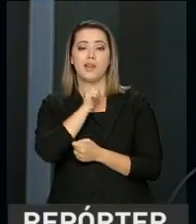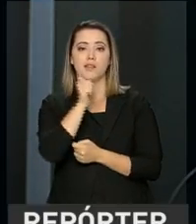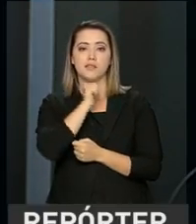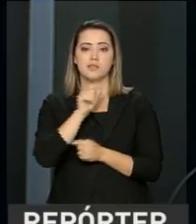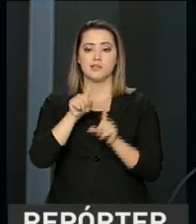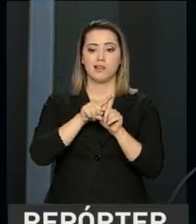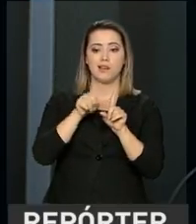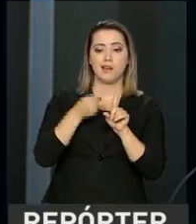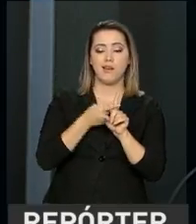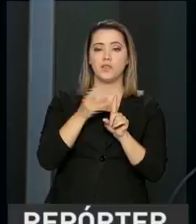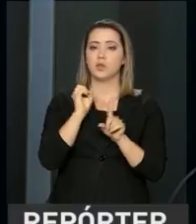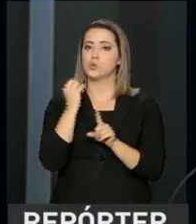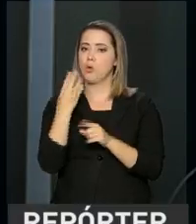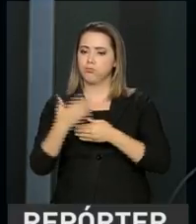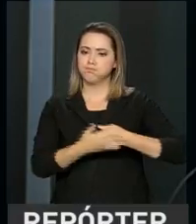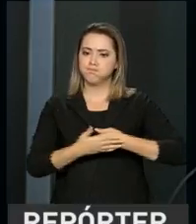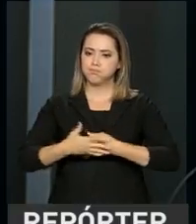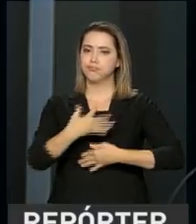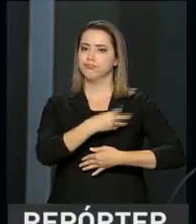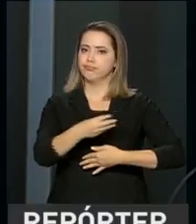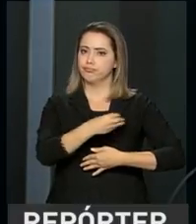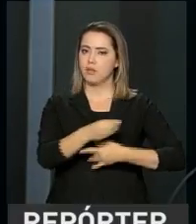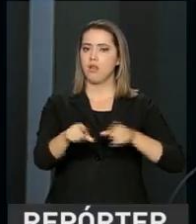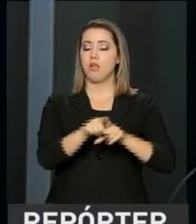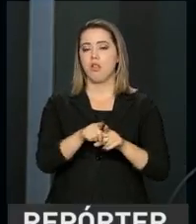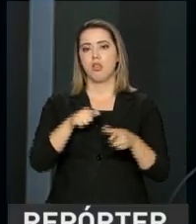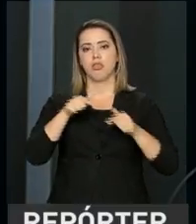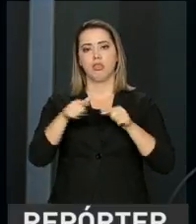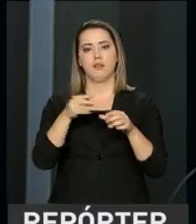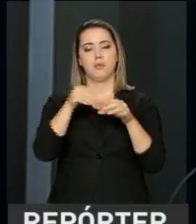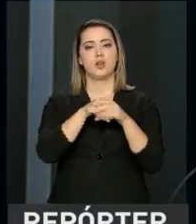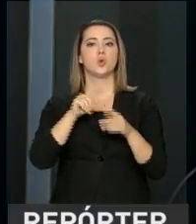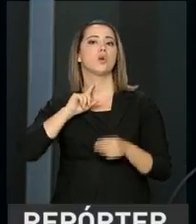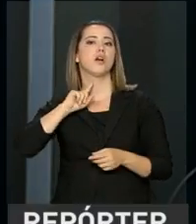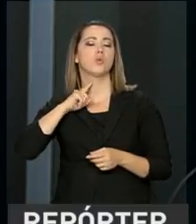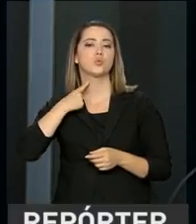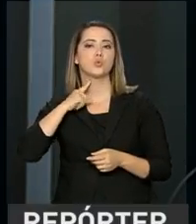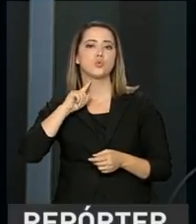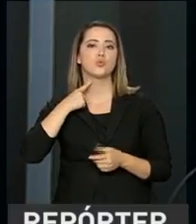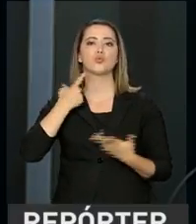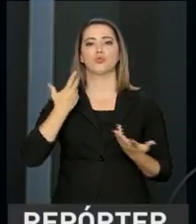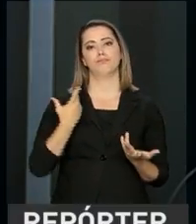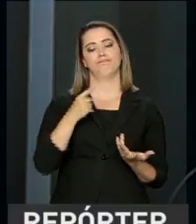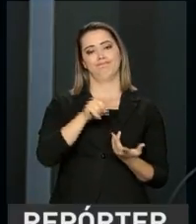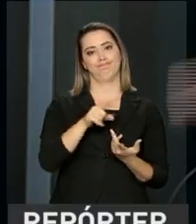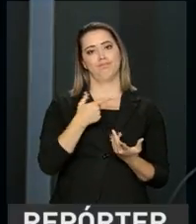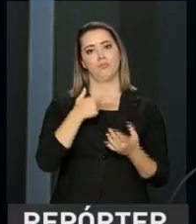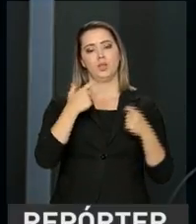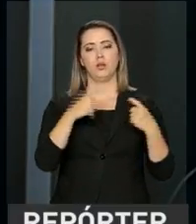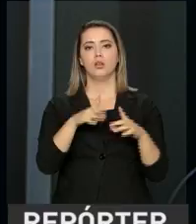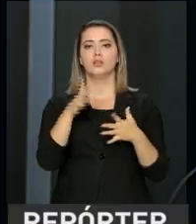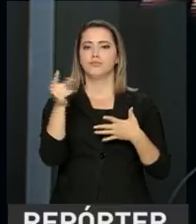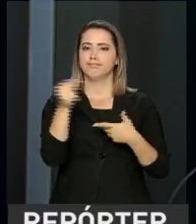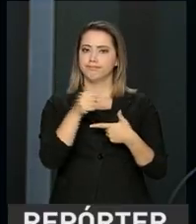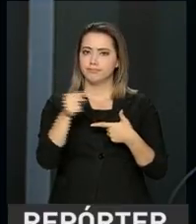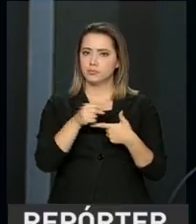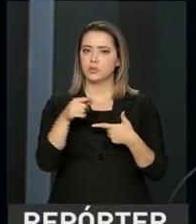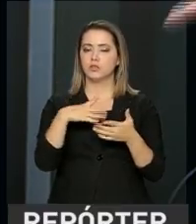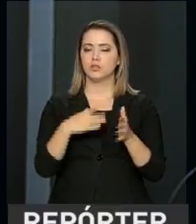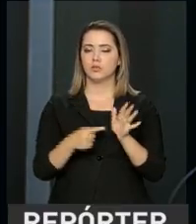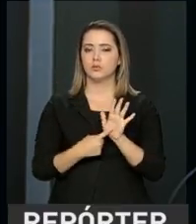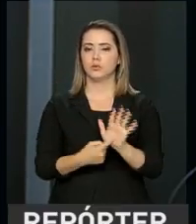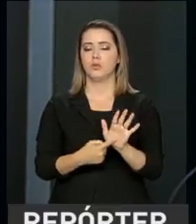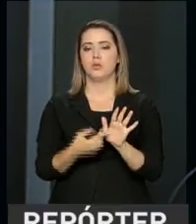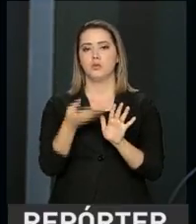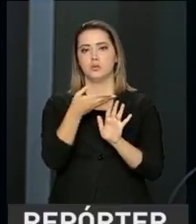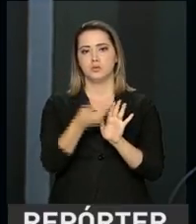grávidas ou lactantes trabalhem em ambientes insalubres. Esse destaque foi apresentado pelos partidos